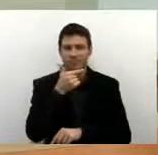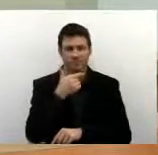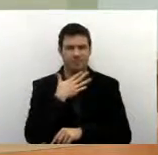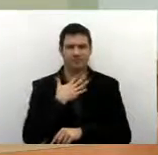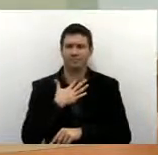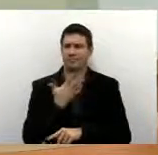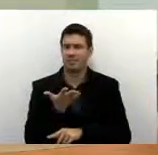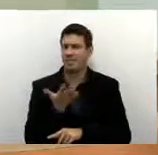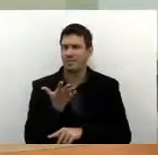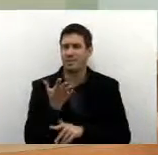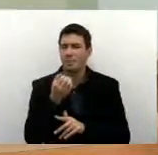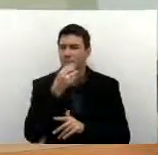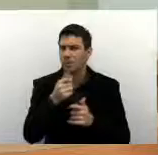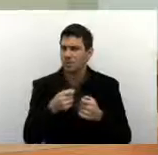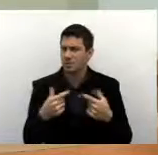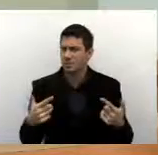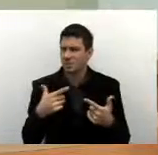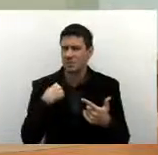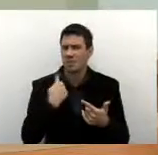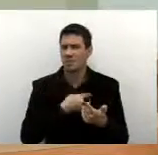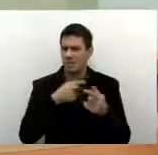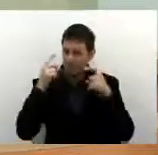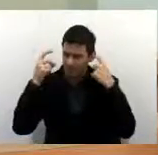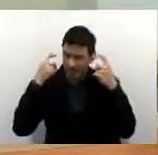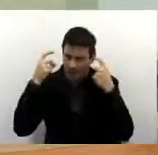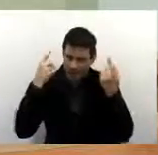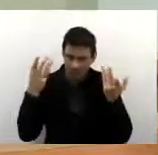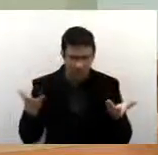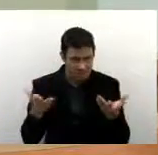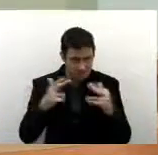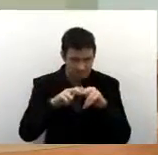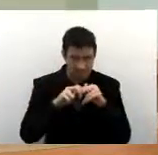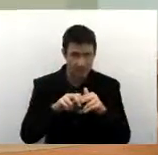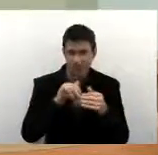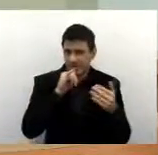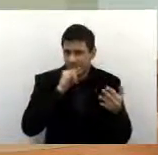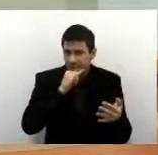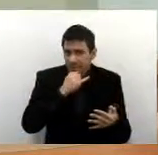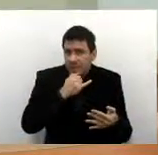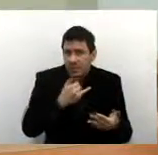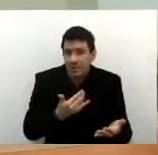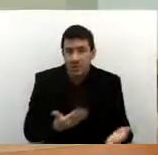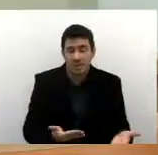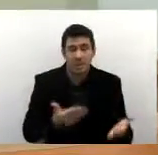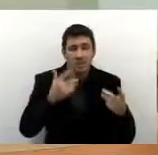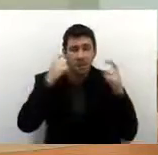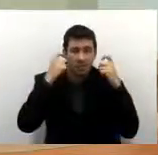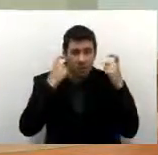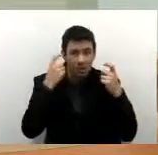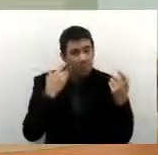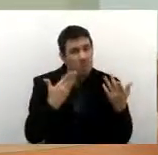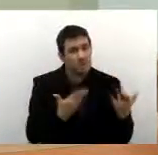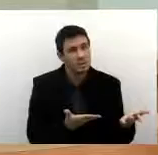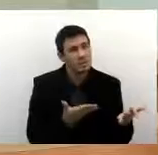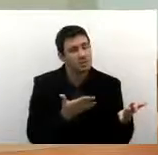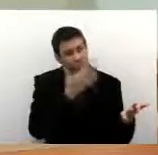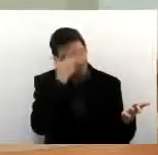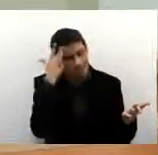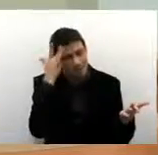fica preocupado que a gente vê, infelizmente, a preocupação, não